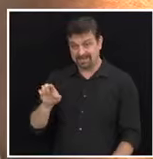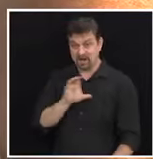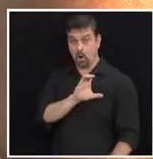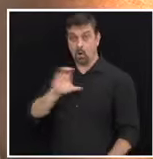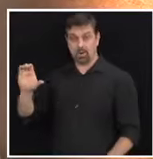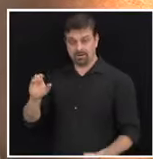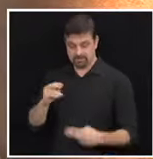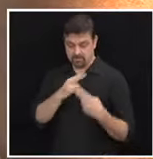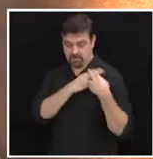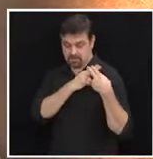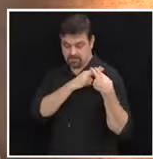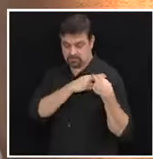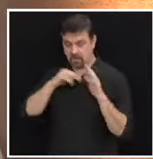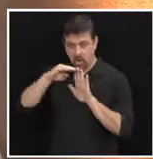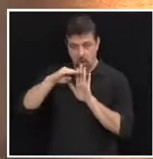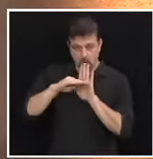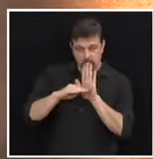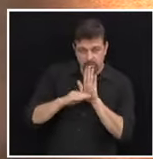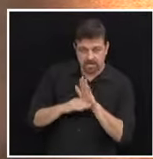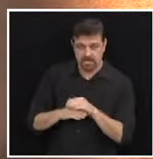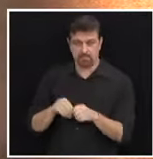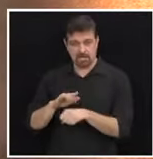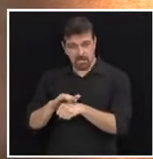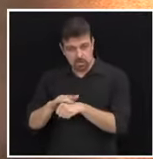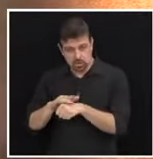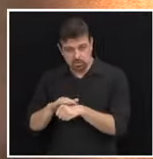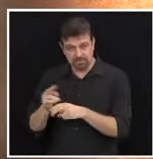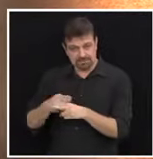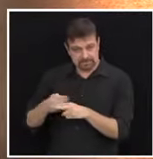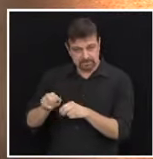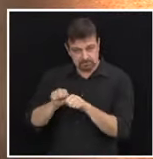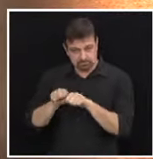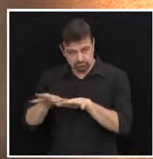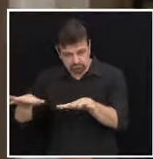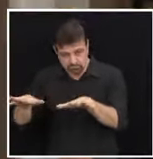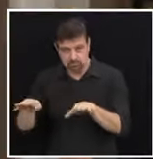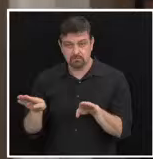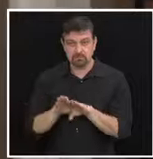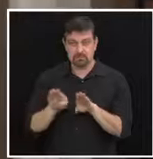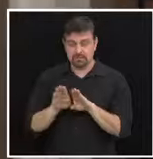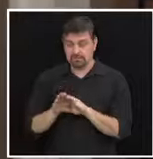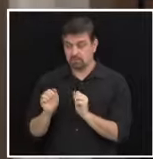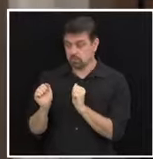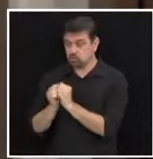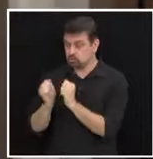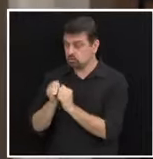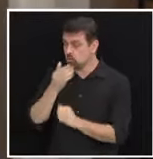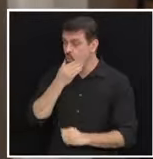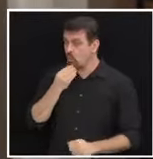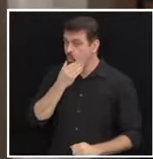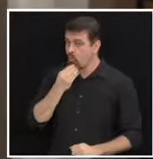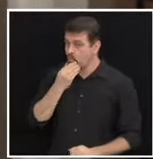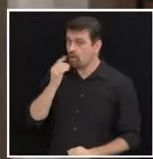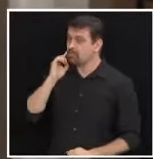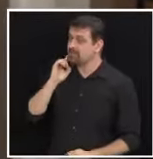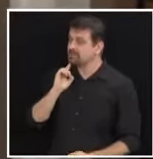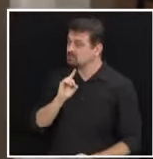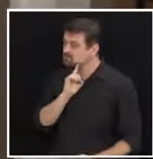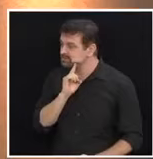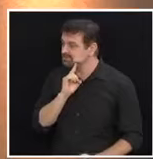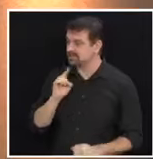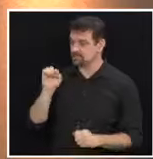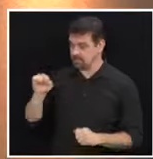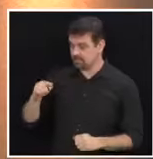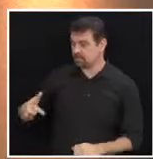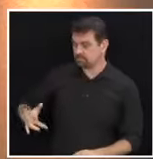do Programa Municipal de DST-AIDS e Hepatites Virais. Também ao nosso lado temos aqui o Donizete Campos, que é portador de